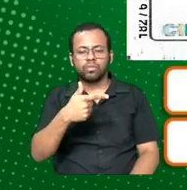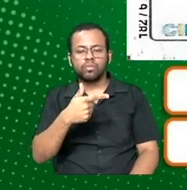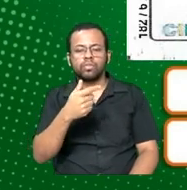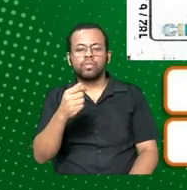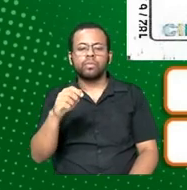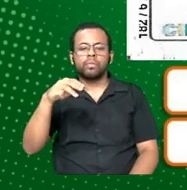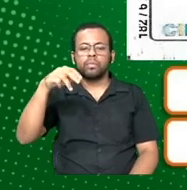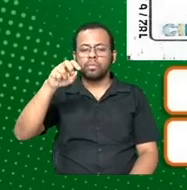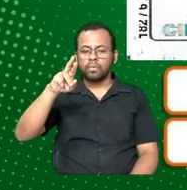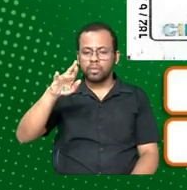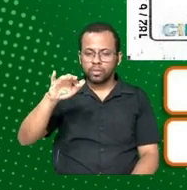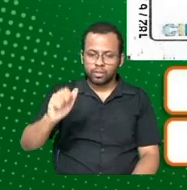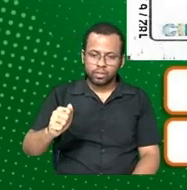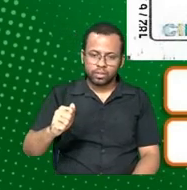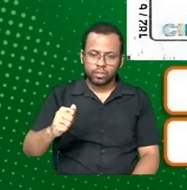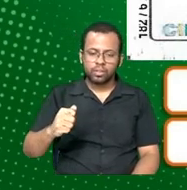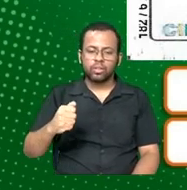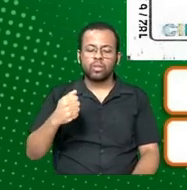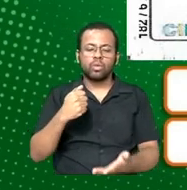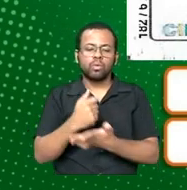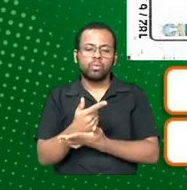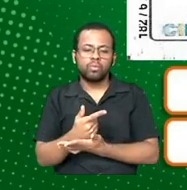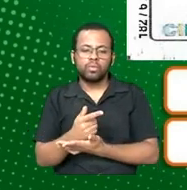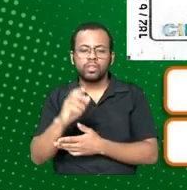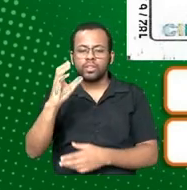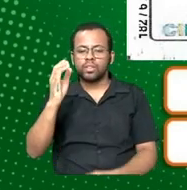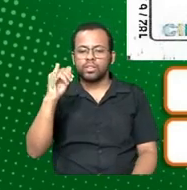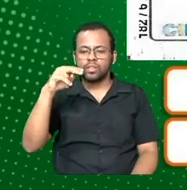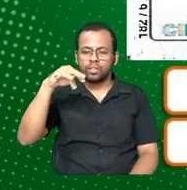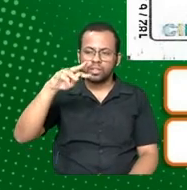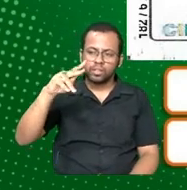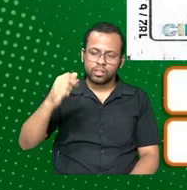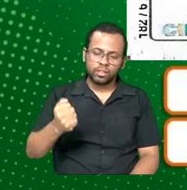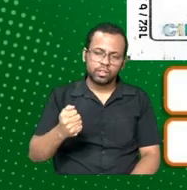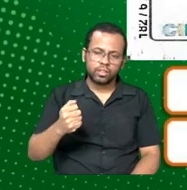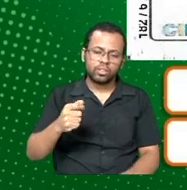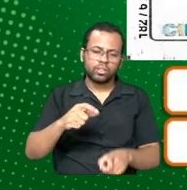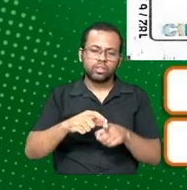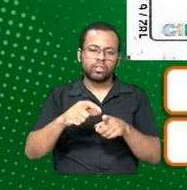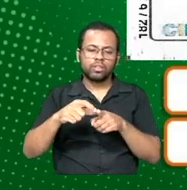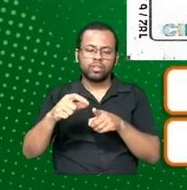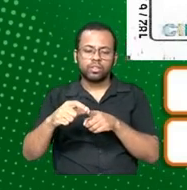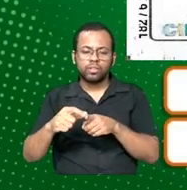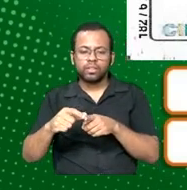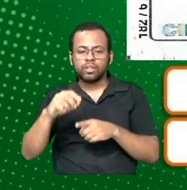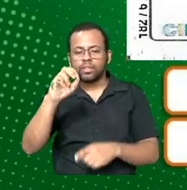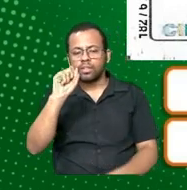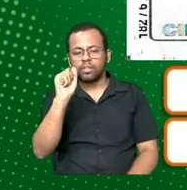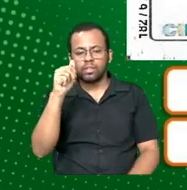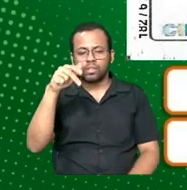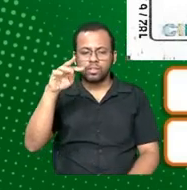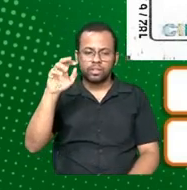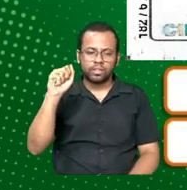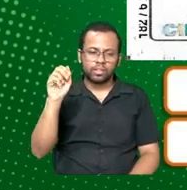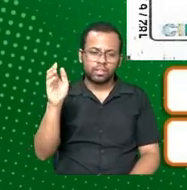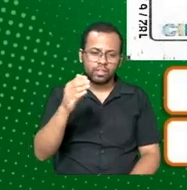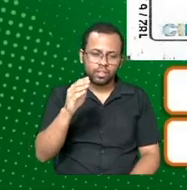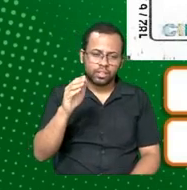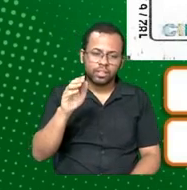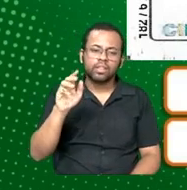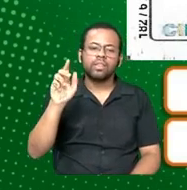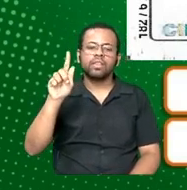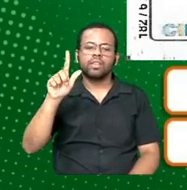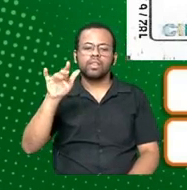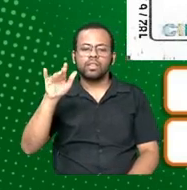Maria Auxiliadora ela adquiriu na Cíntia da Santa Gleide que já atualizou ela colocou 420 ganhadores moleque coloca 421